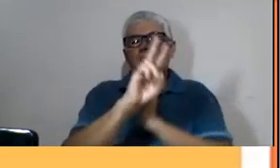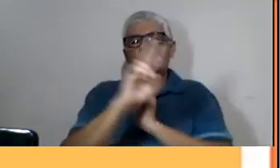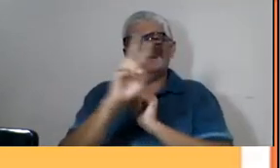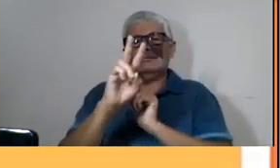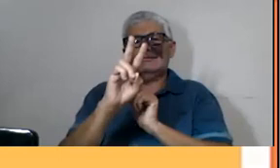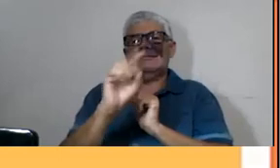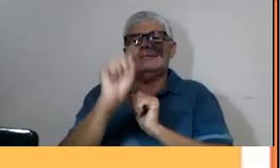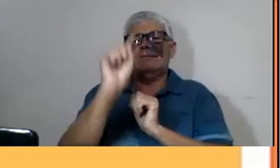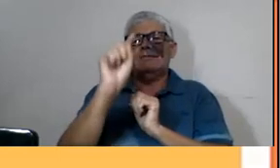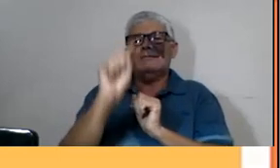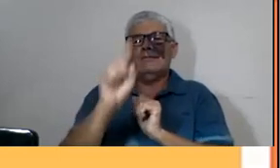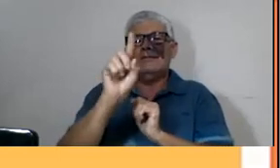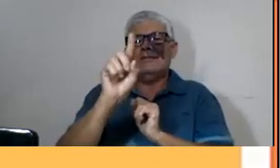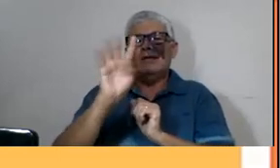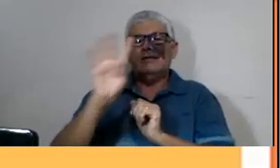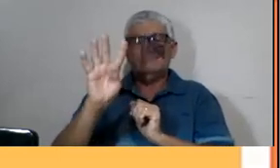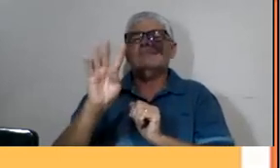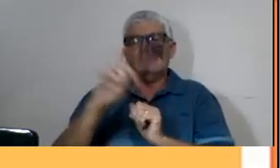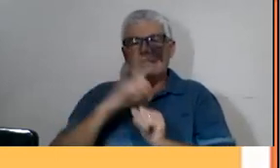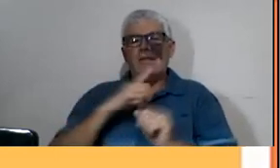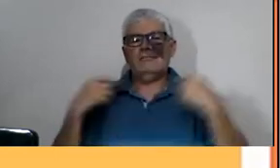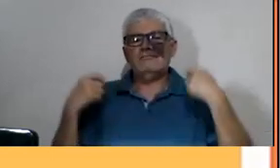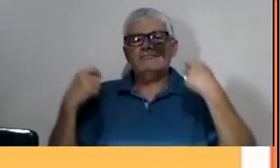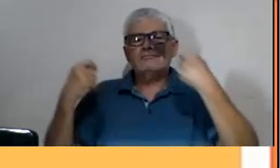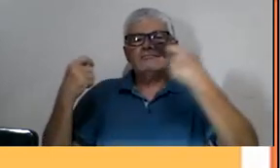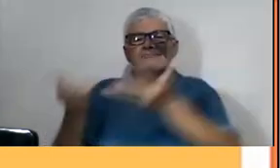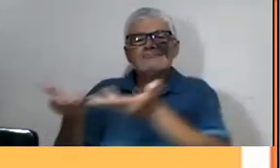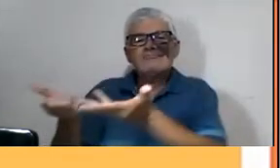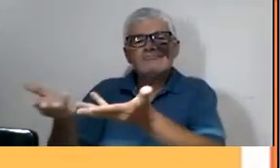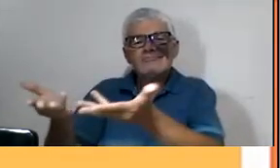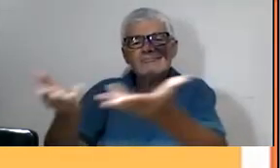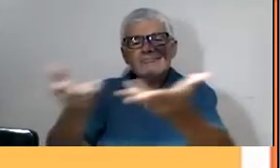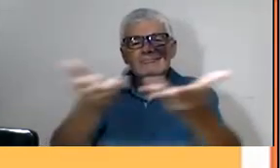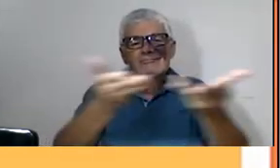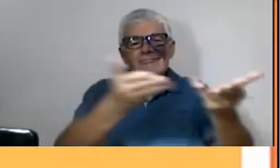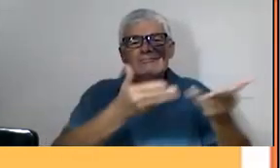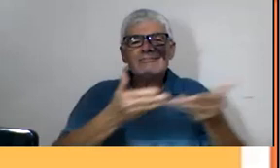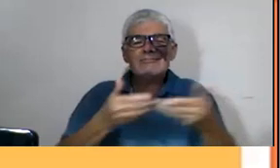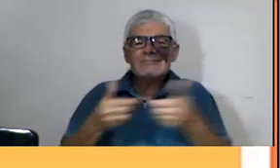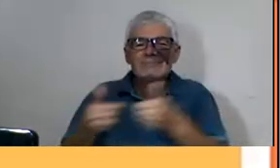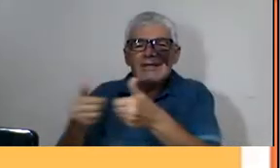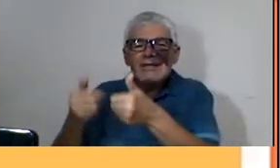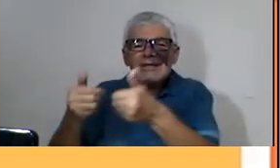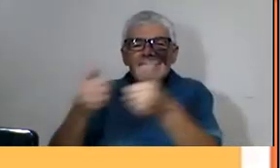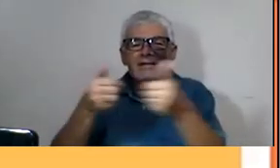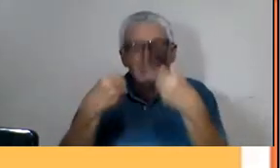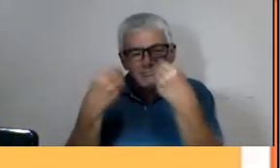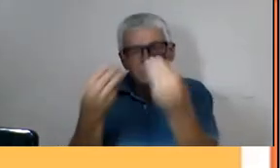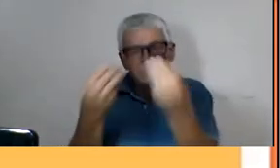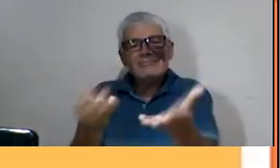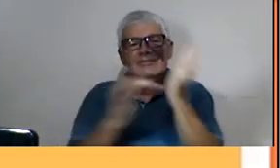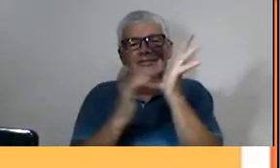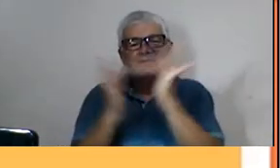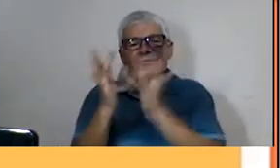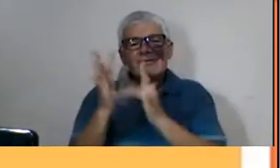O primeiro templo data de 586 a.C., e ele provavelmente tenha